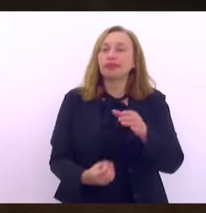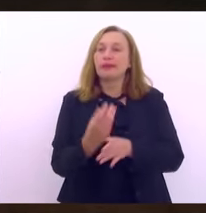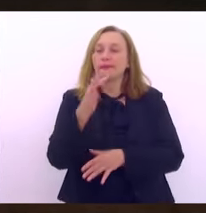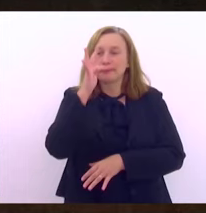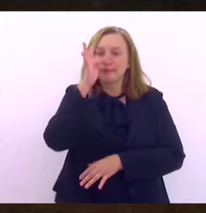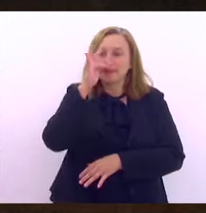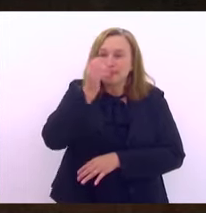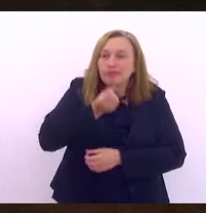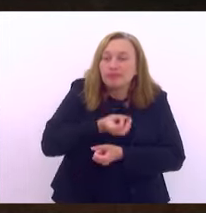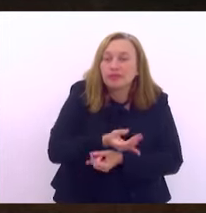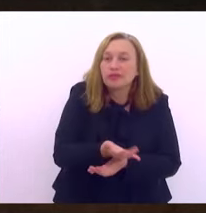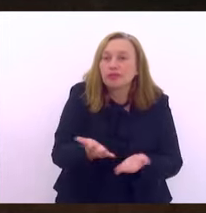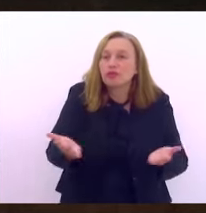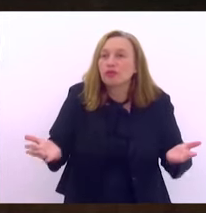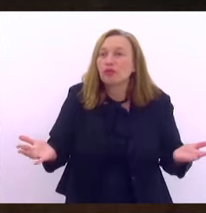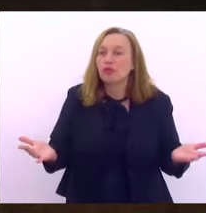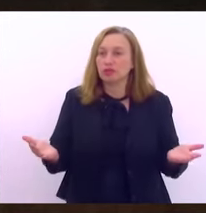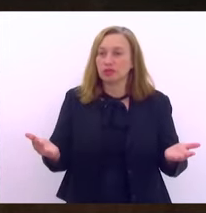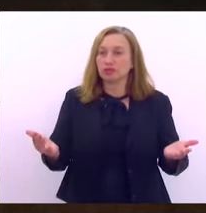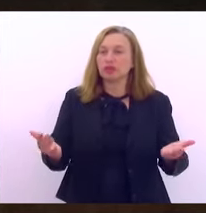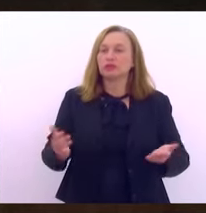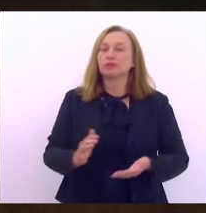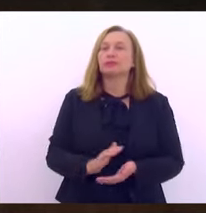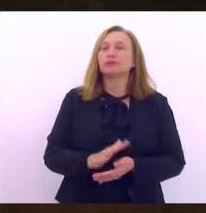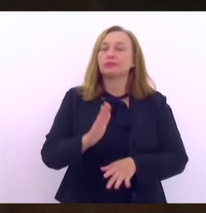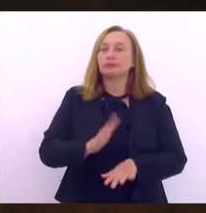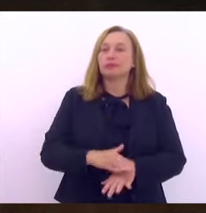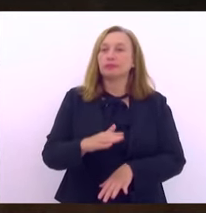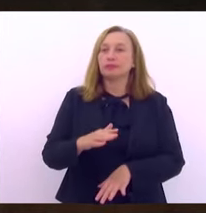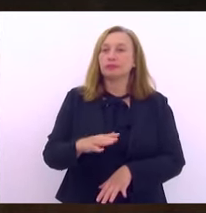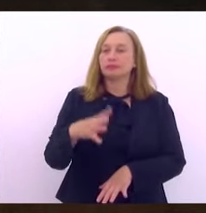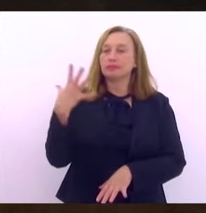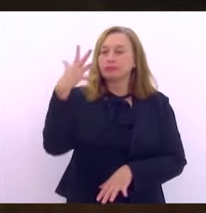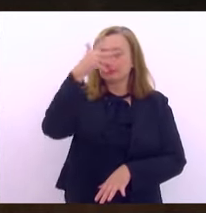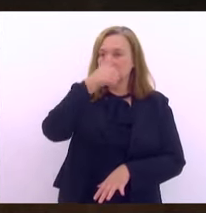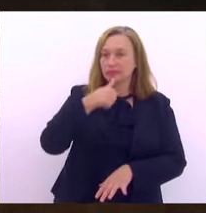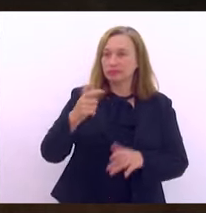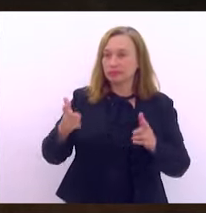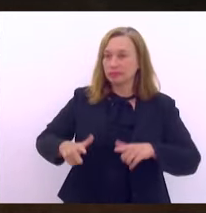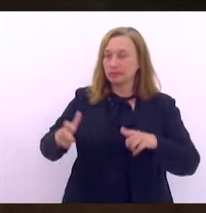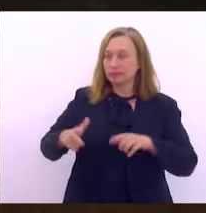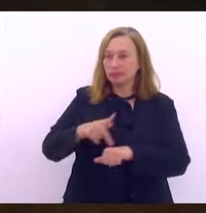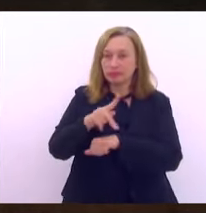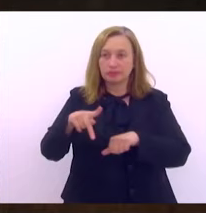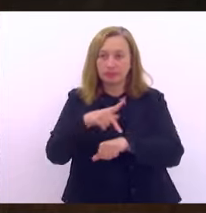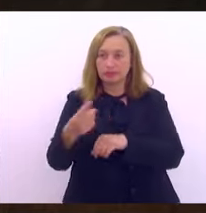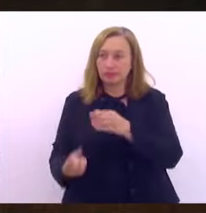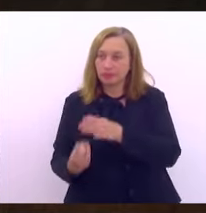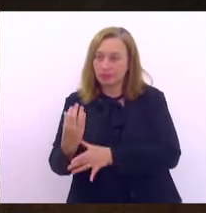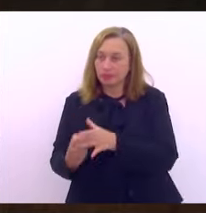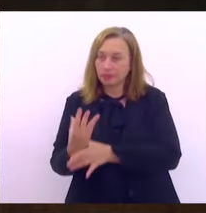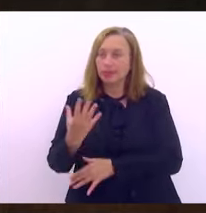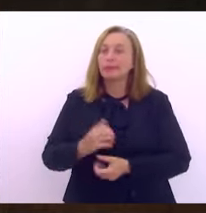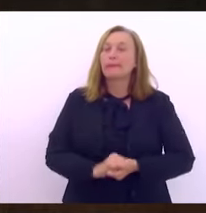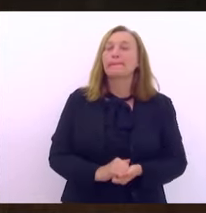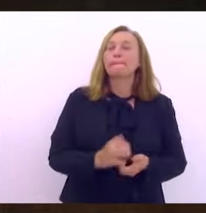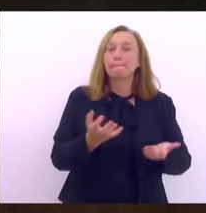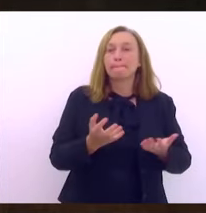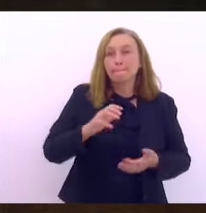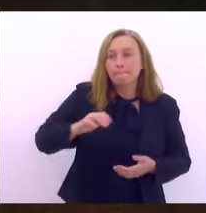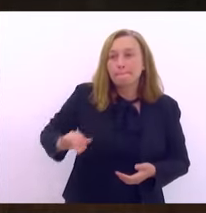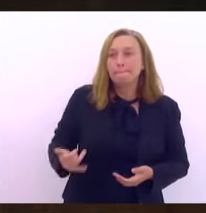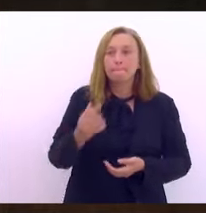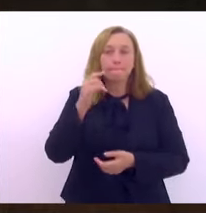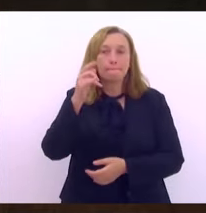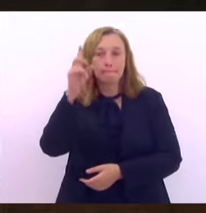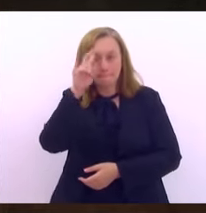de corte. É uma das maiores regiões do país aí nessa produção. E queria aproveitar para